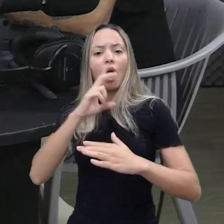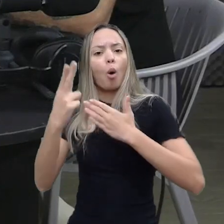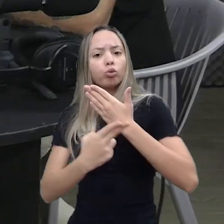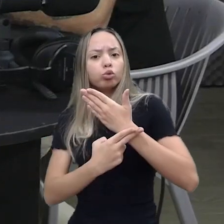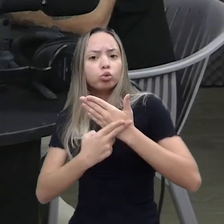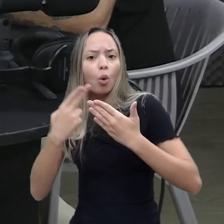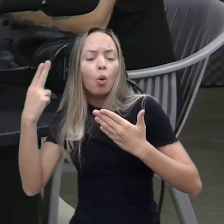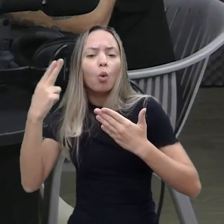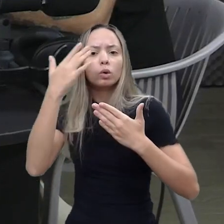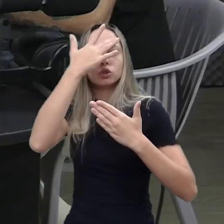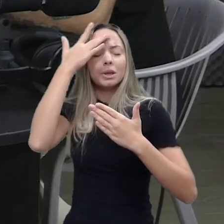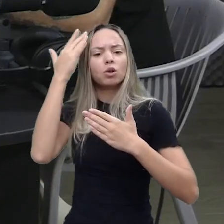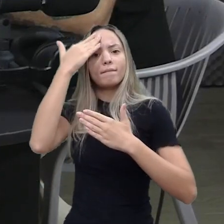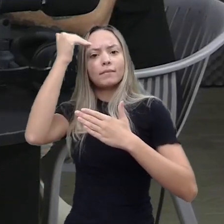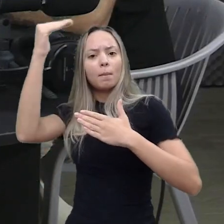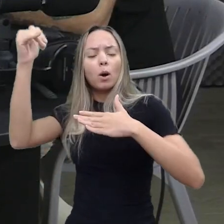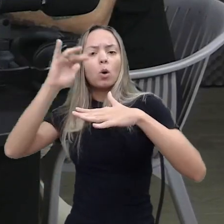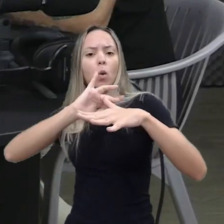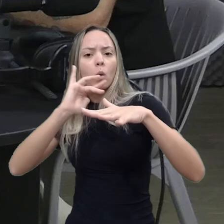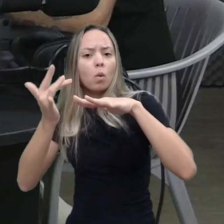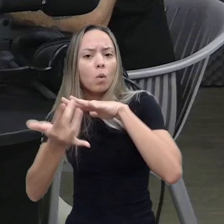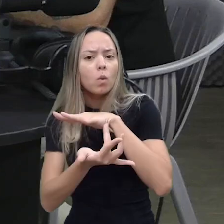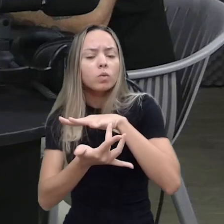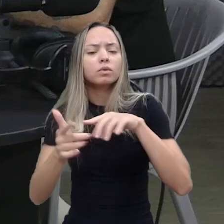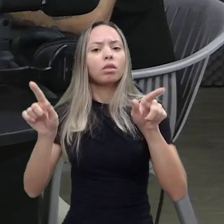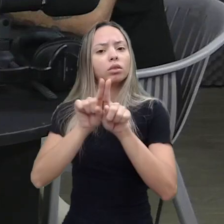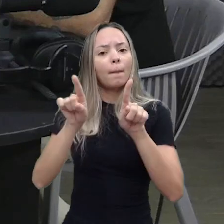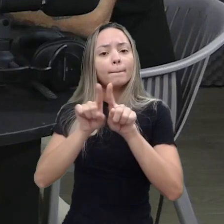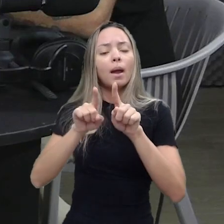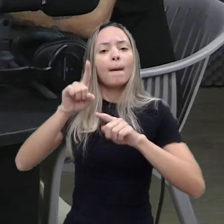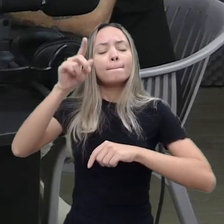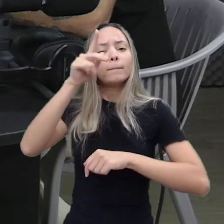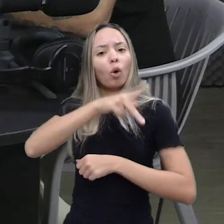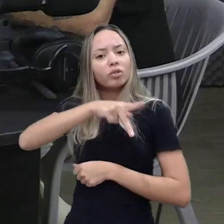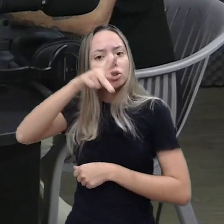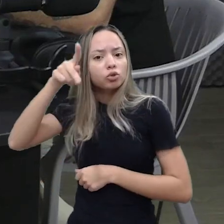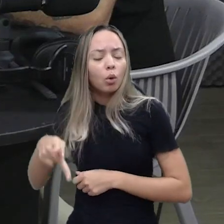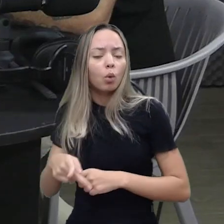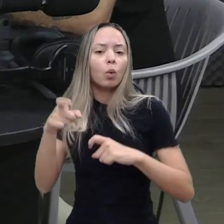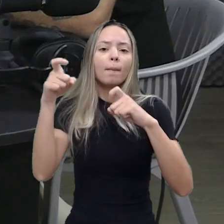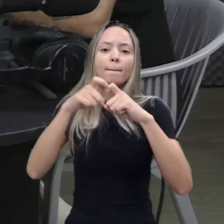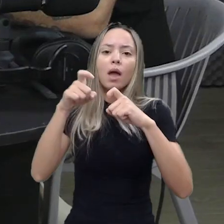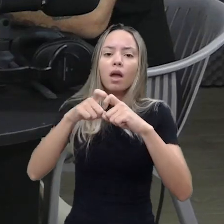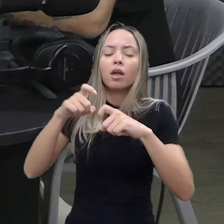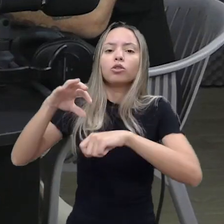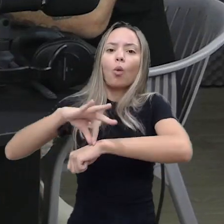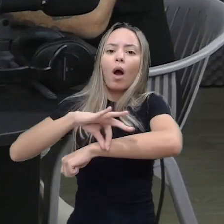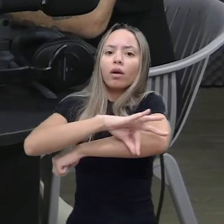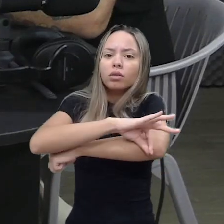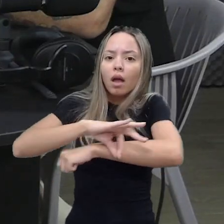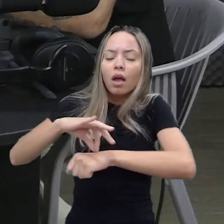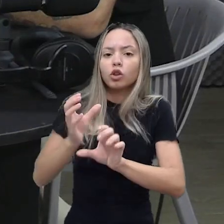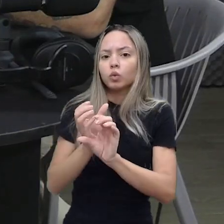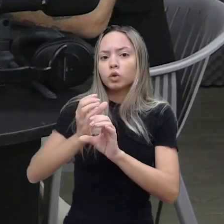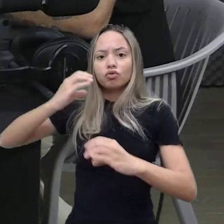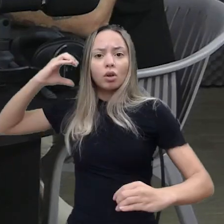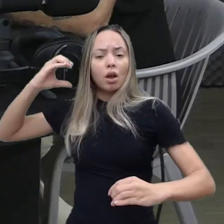tem diversos profissionais, professores, médicos, engenheiros, arquitetos e por aí